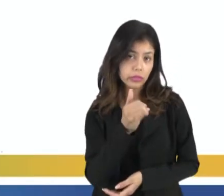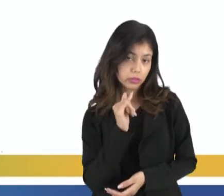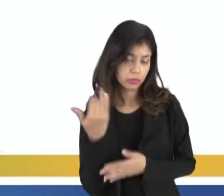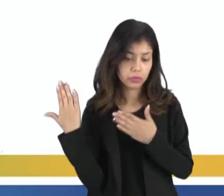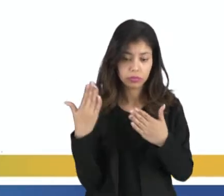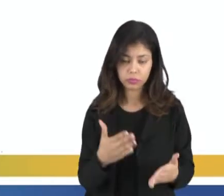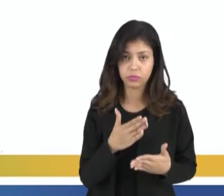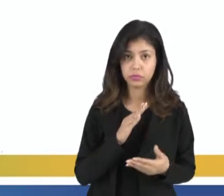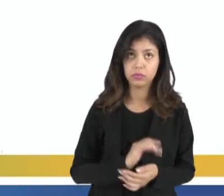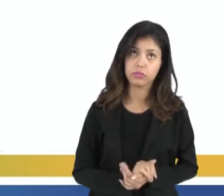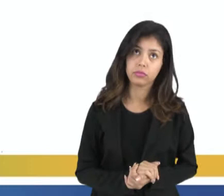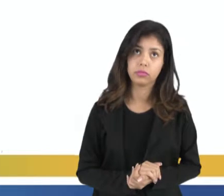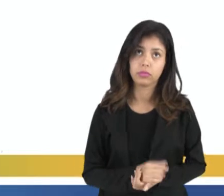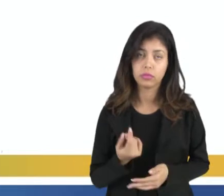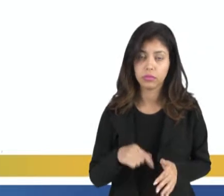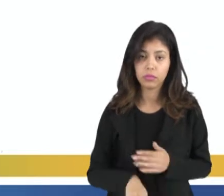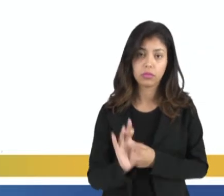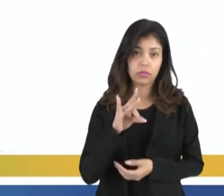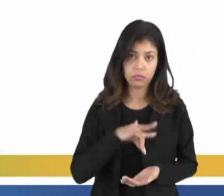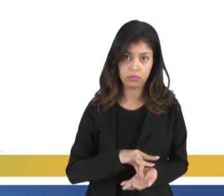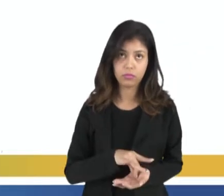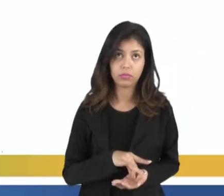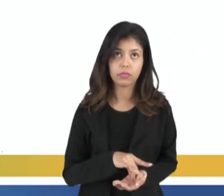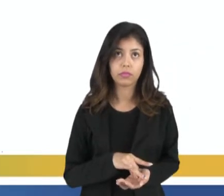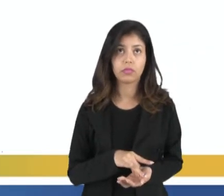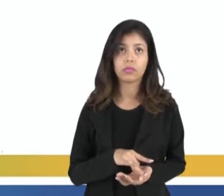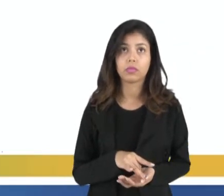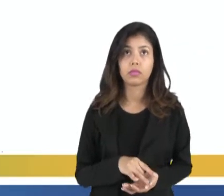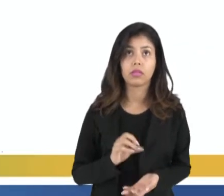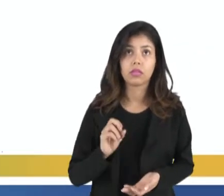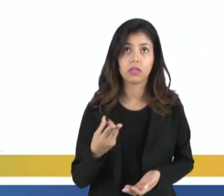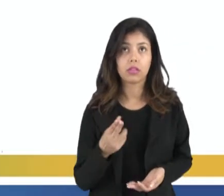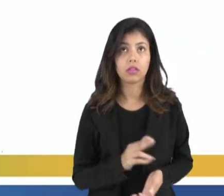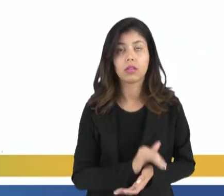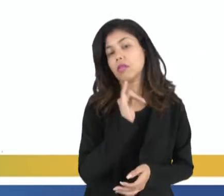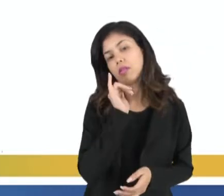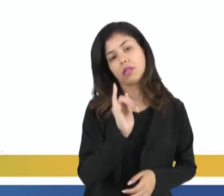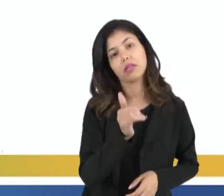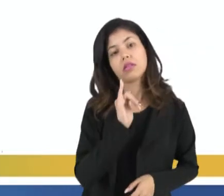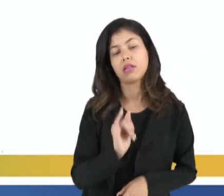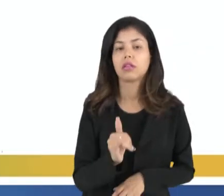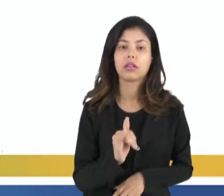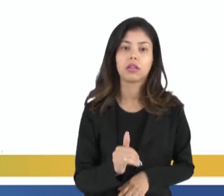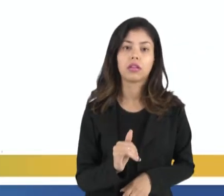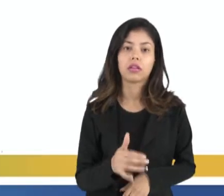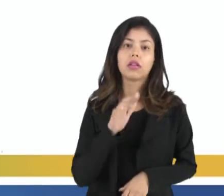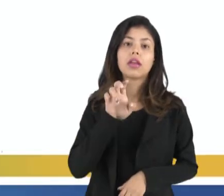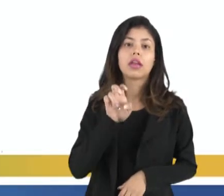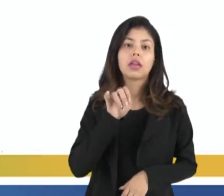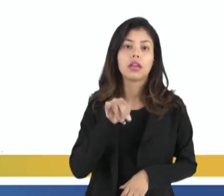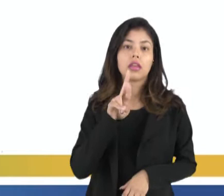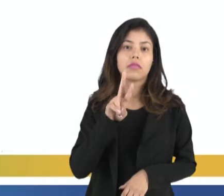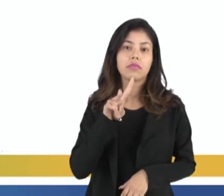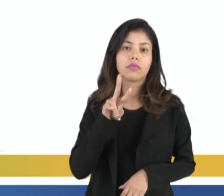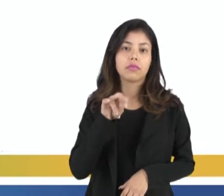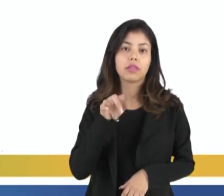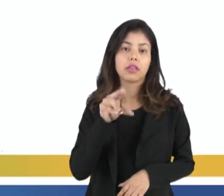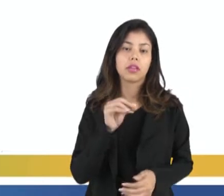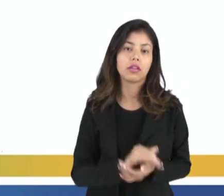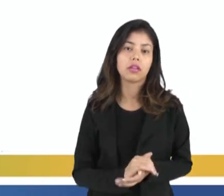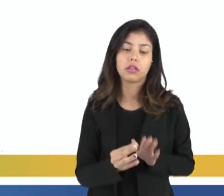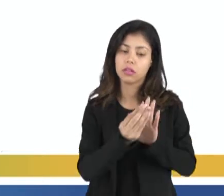narrativa objetiva, dentro da realidade, né? Ou então ele vai fazer o quê? Os inventar, ele vai inventar ali